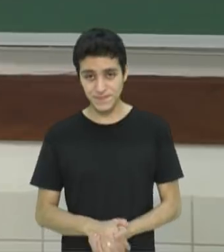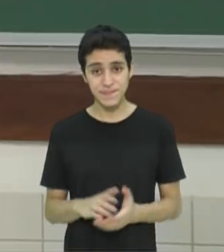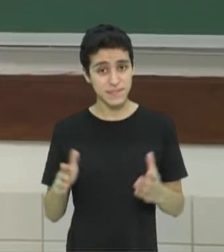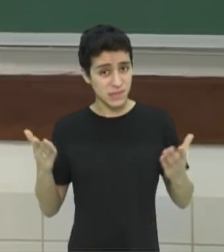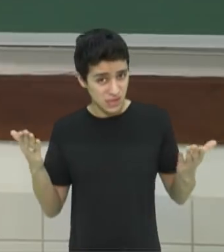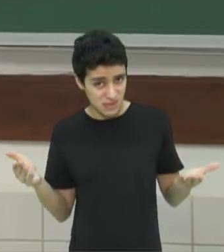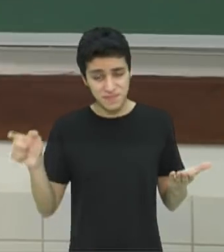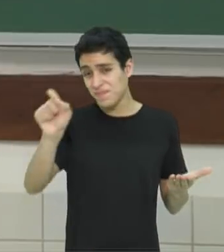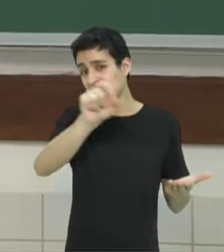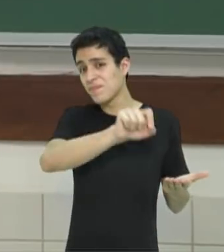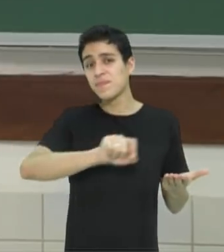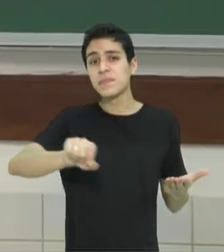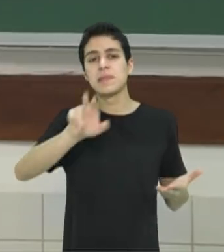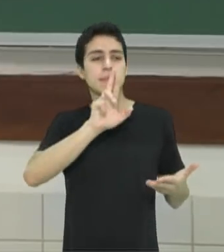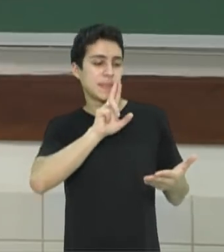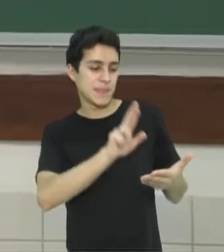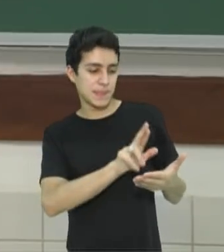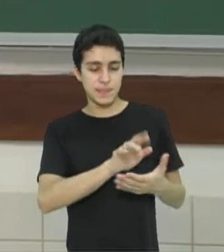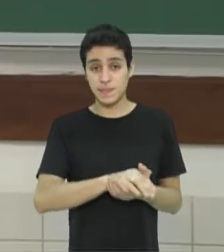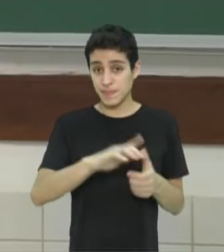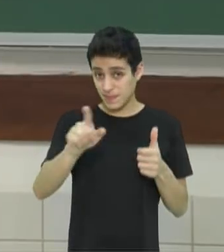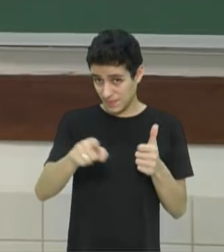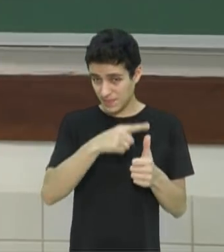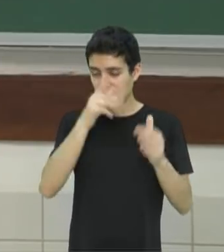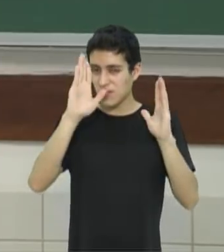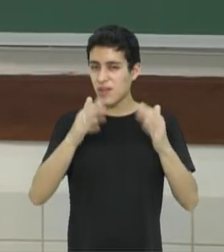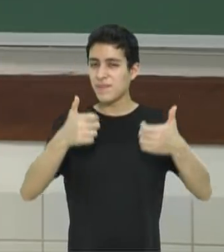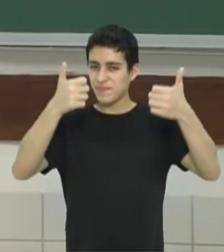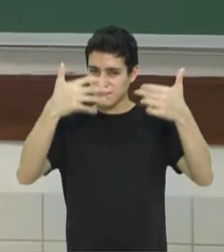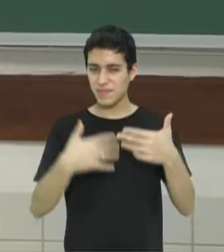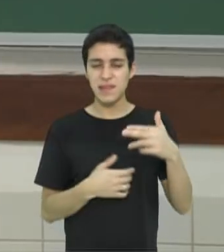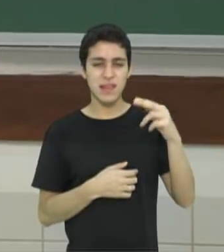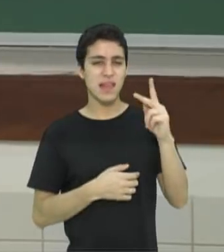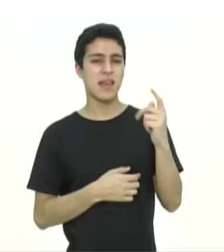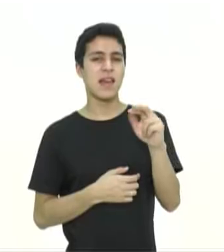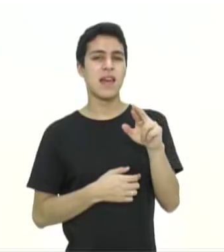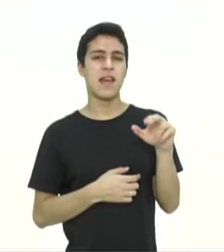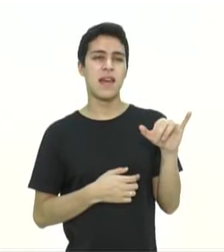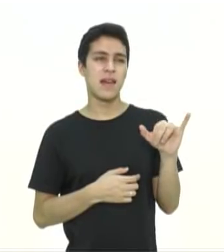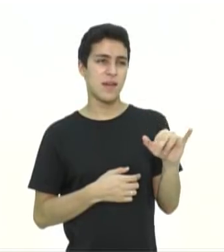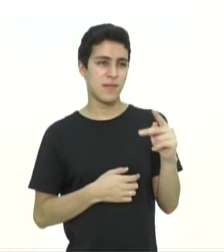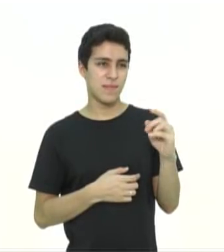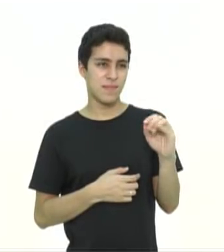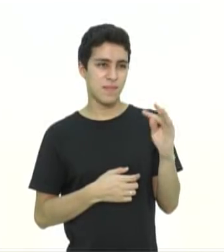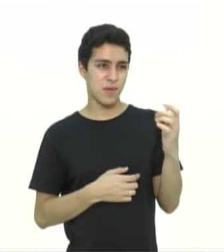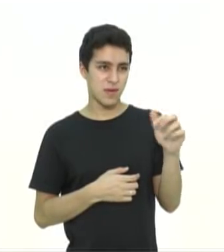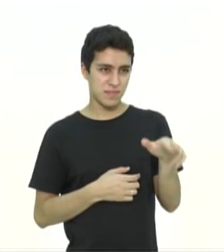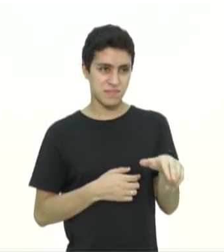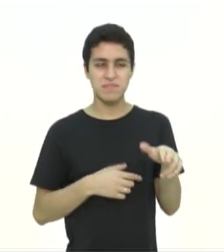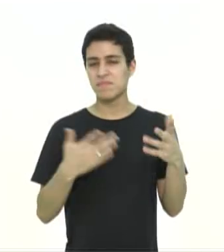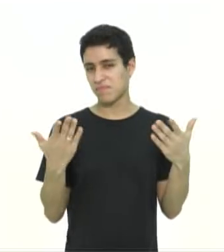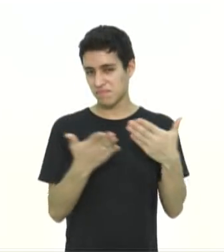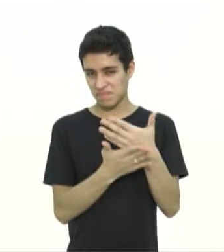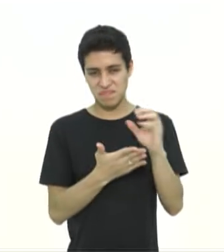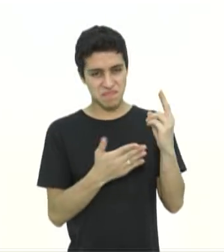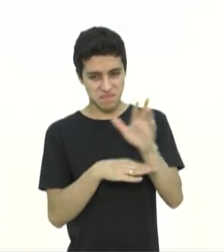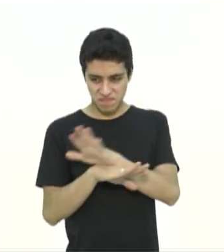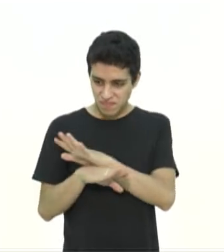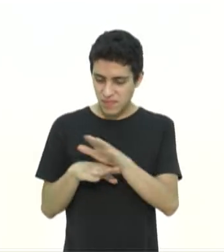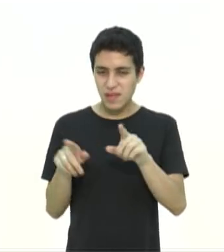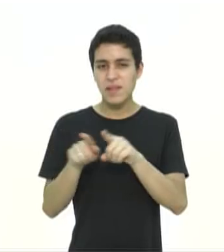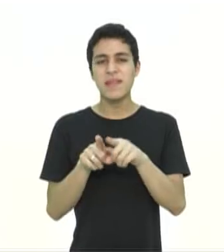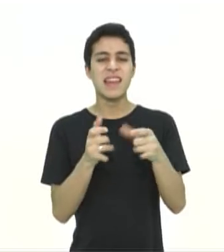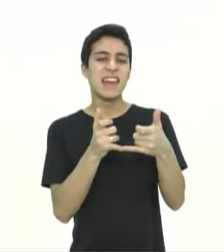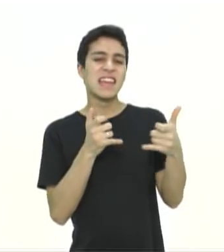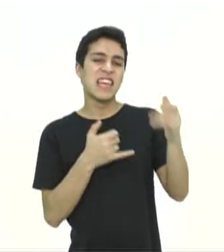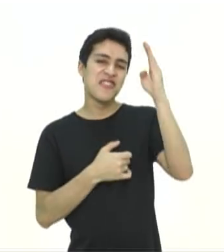E aí, o que que você respondeu? Então, o primeiro já tinha dito que era o Harry Potter, né? Livro ou filme. E o Linha Direta, que